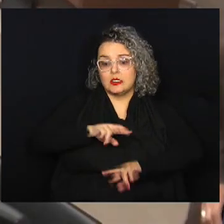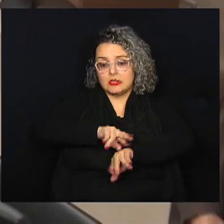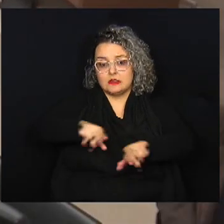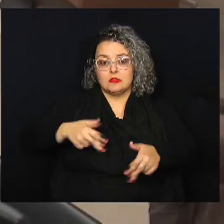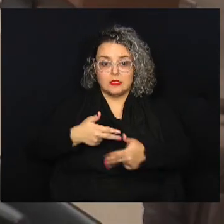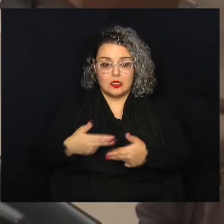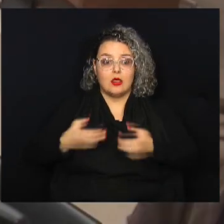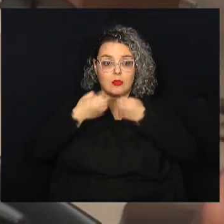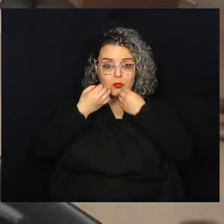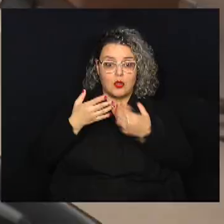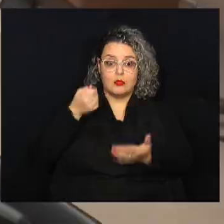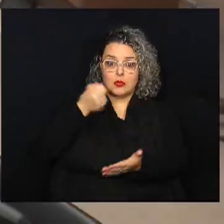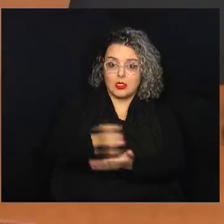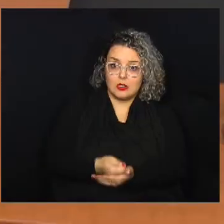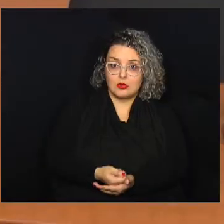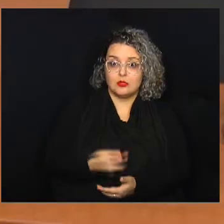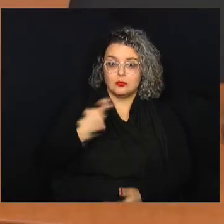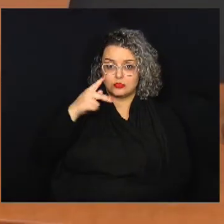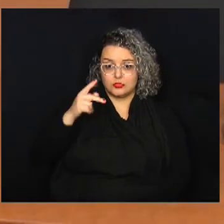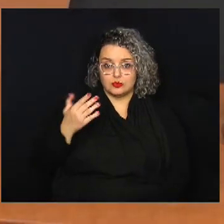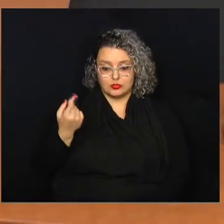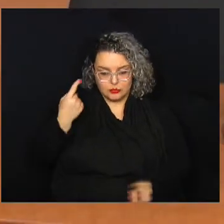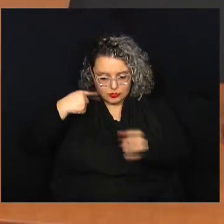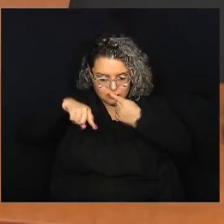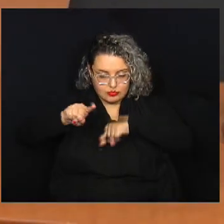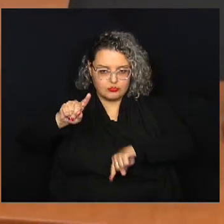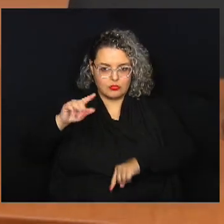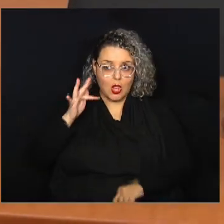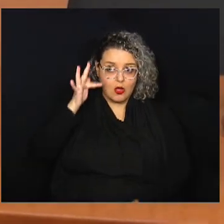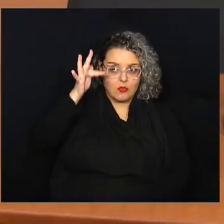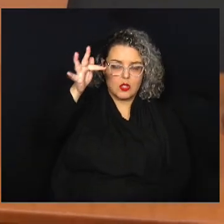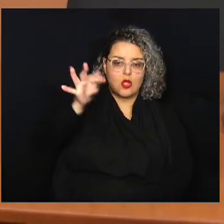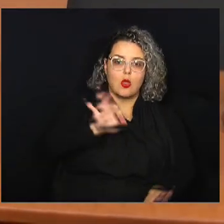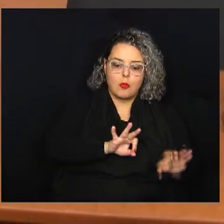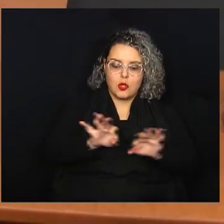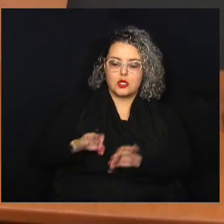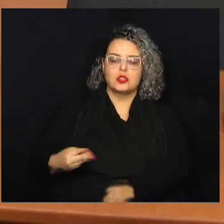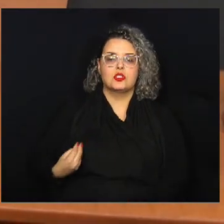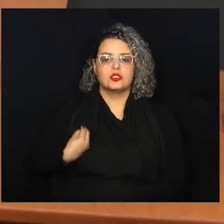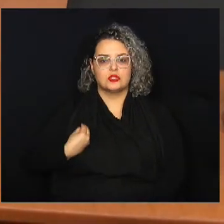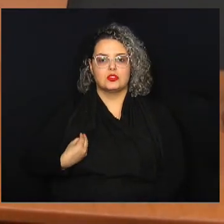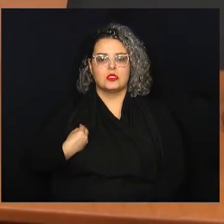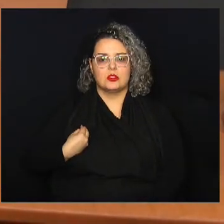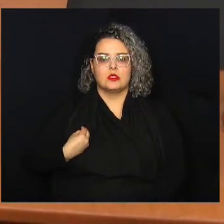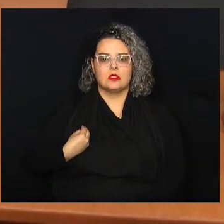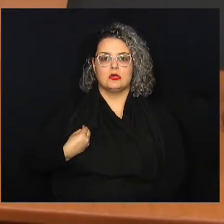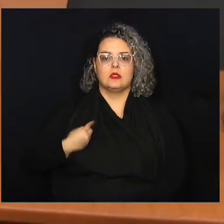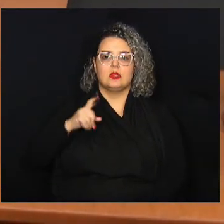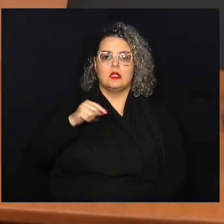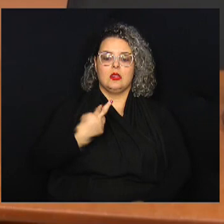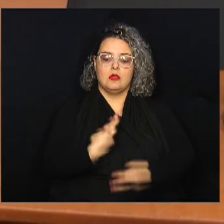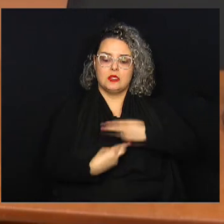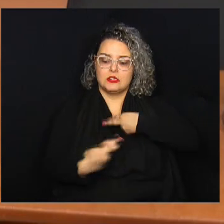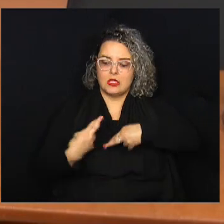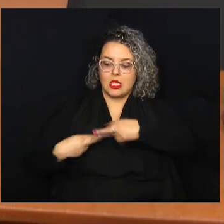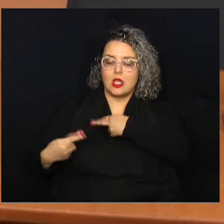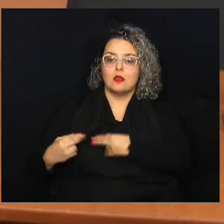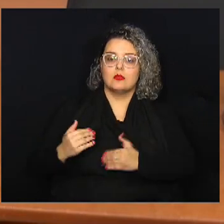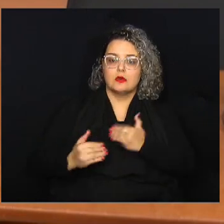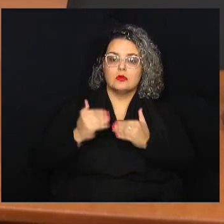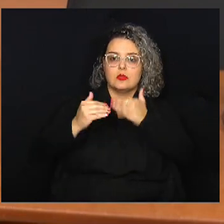para você garantir o teu sucesso, o teu futuro, o teu projeto de vida, são as relações que você